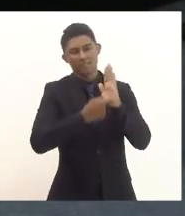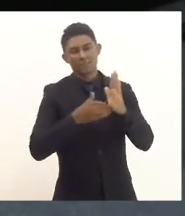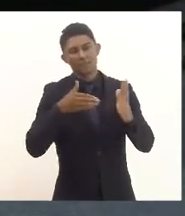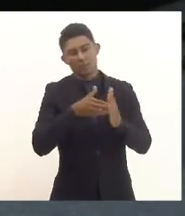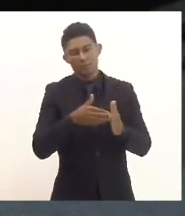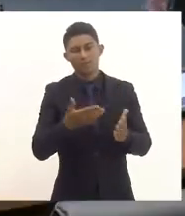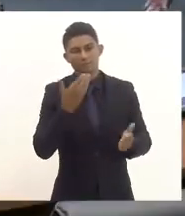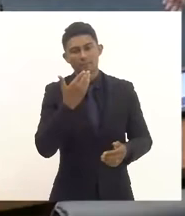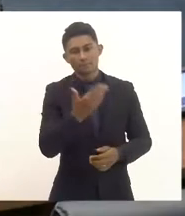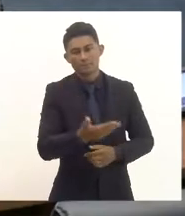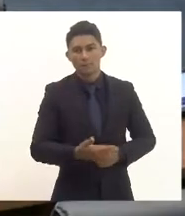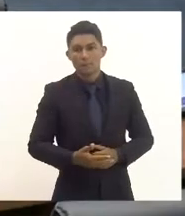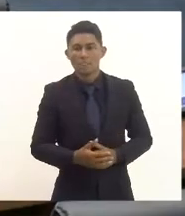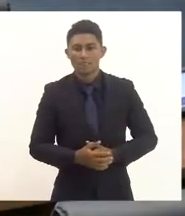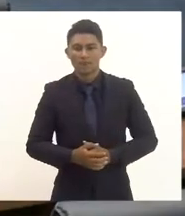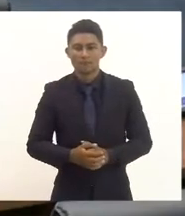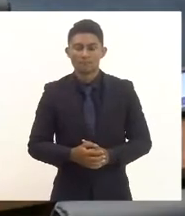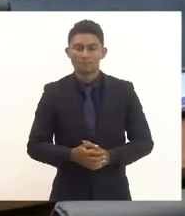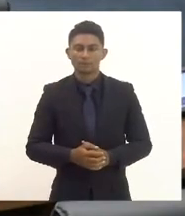final de redação é